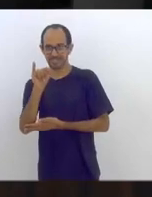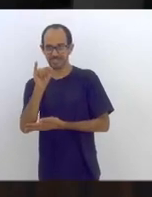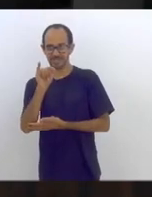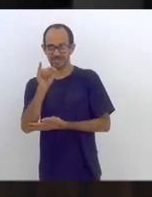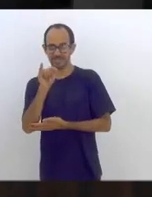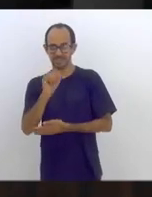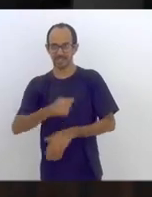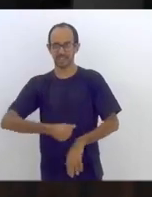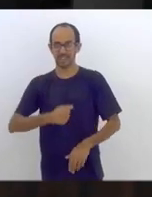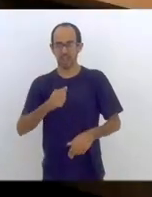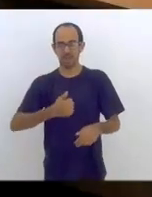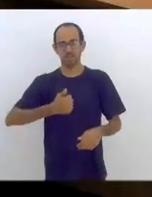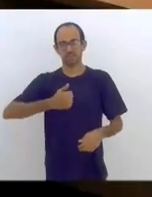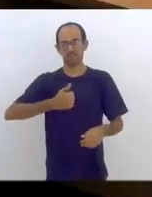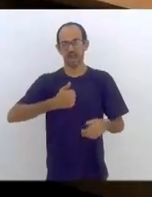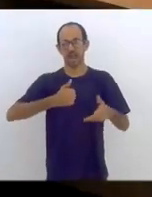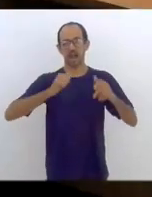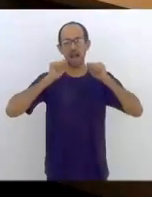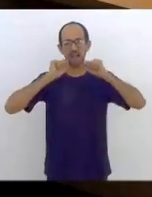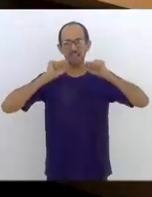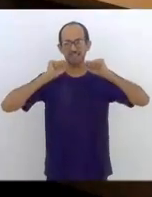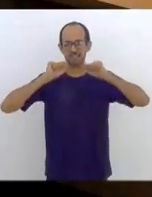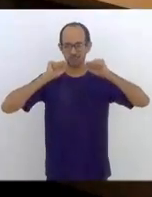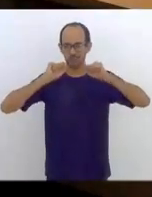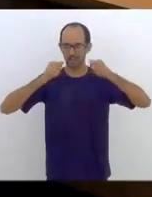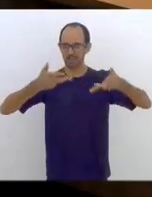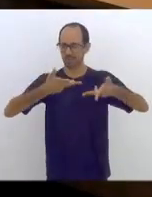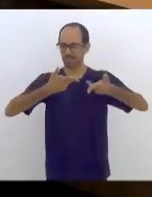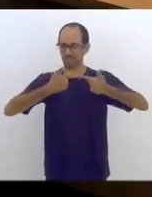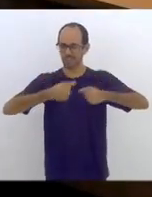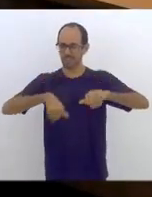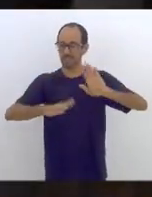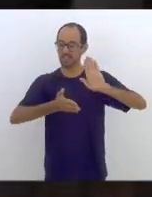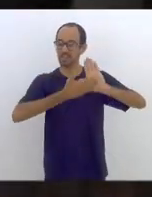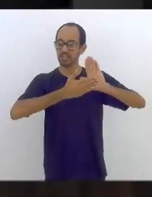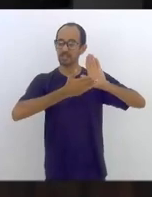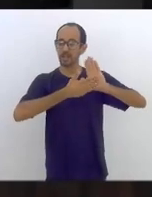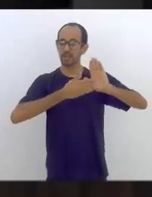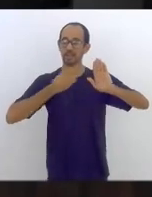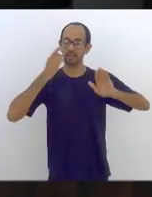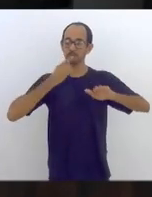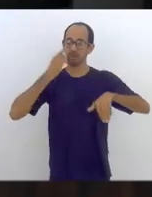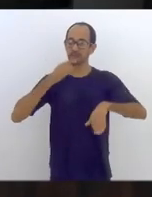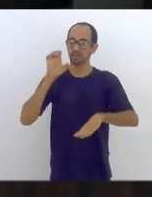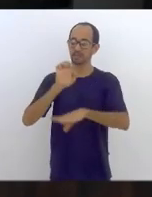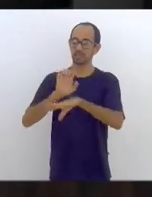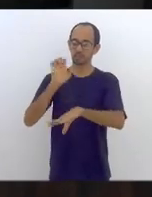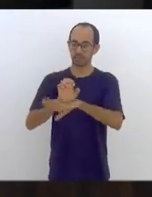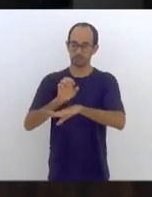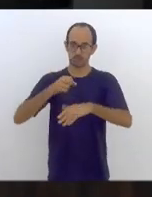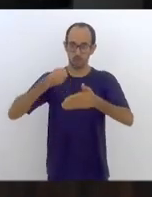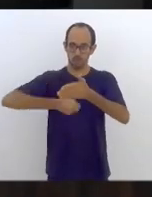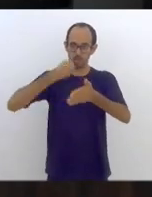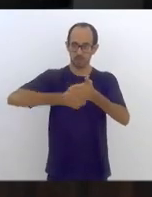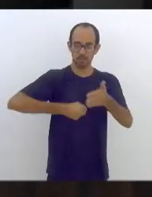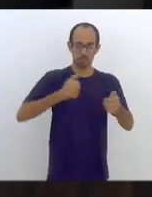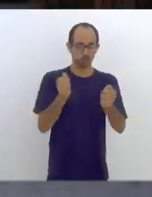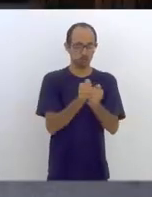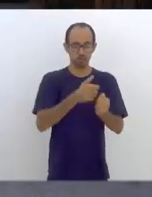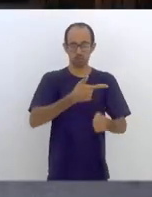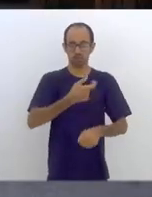nossa assessora maravilhosa, foi candidata a deputada estadual, lutamos juntas em